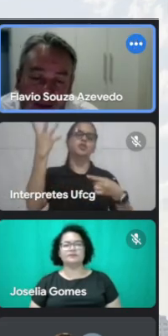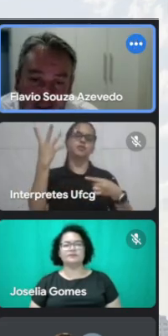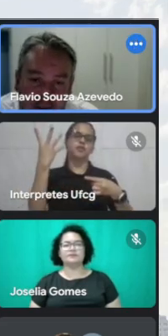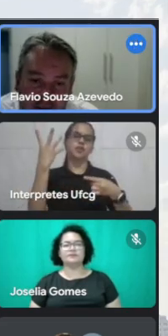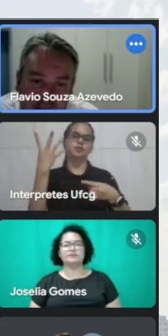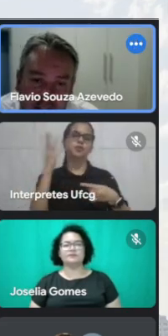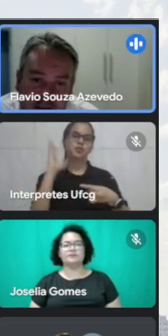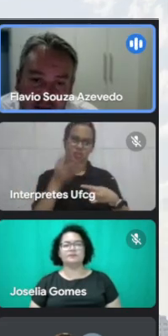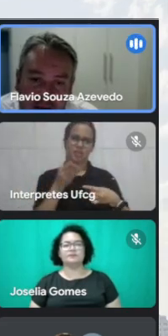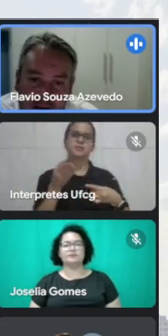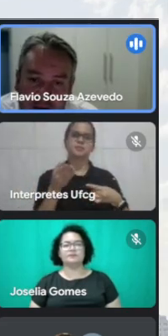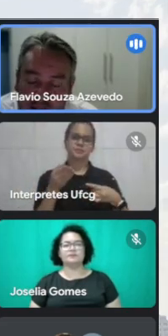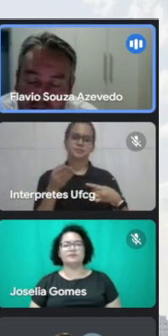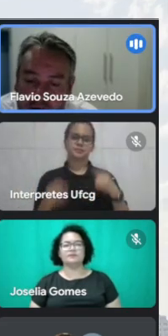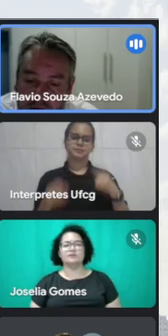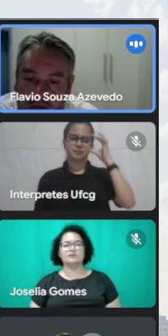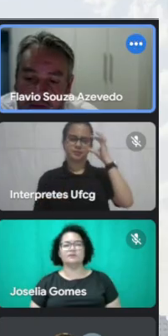CONAMA